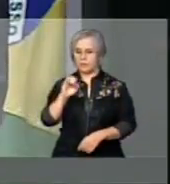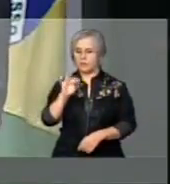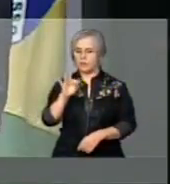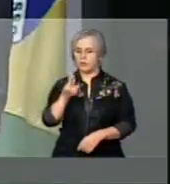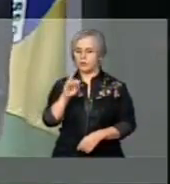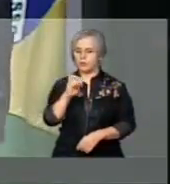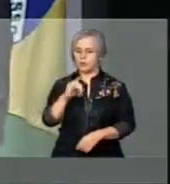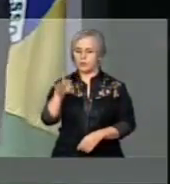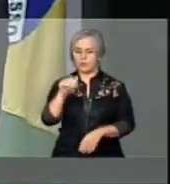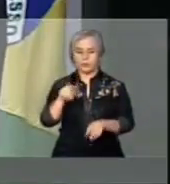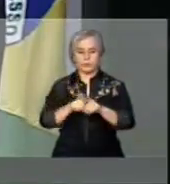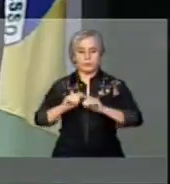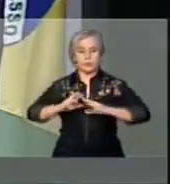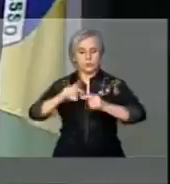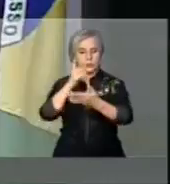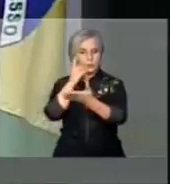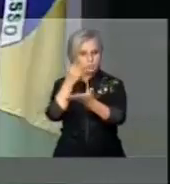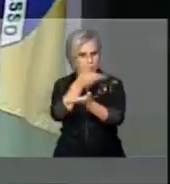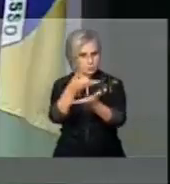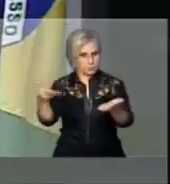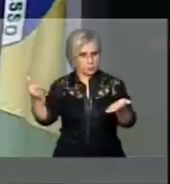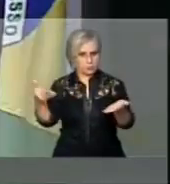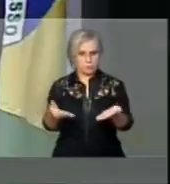e demais senhores deputados e deputadas,